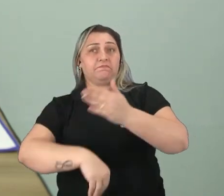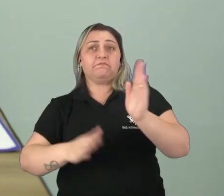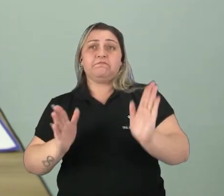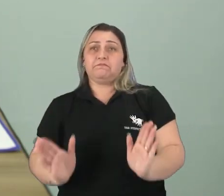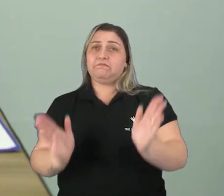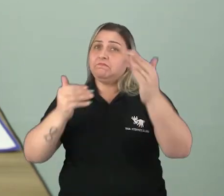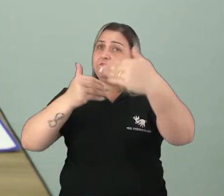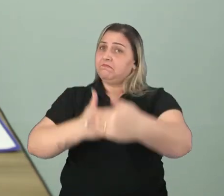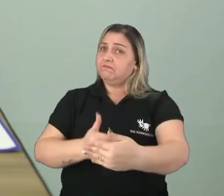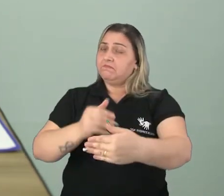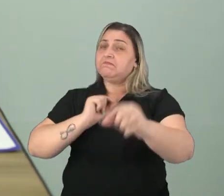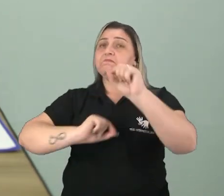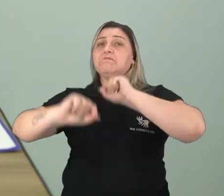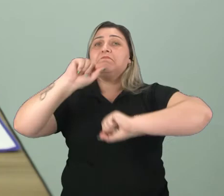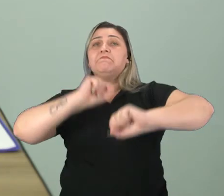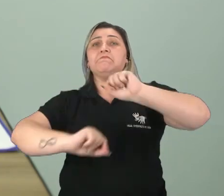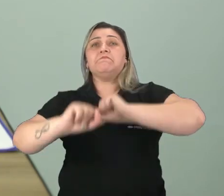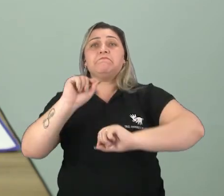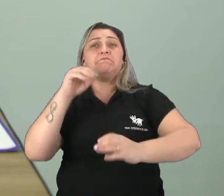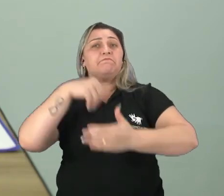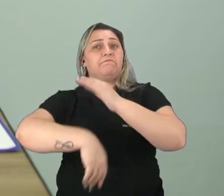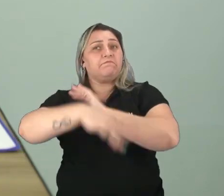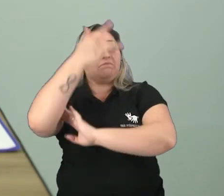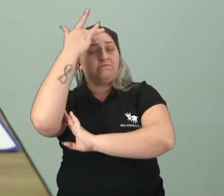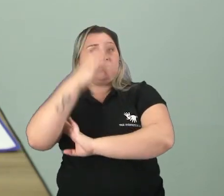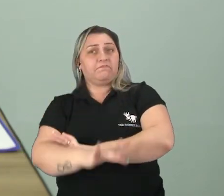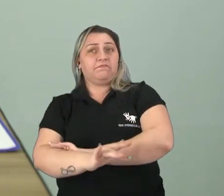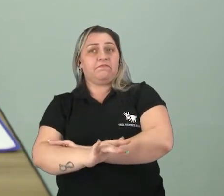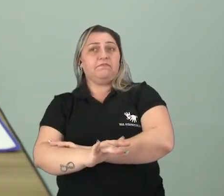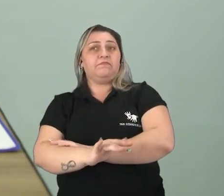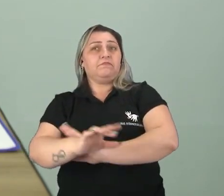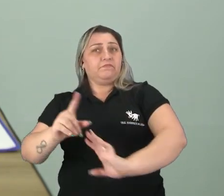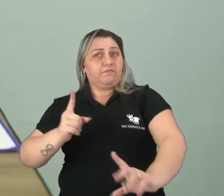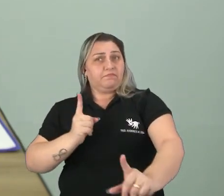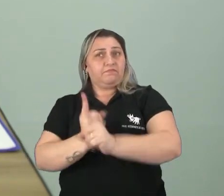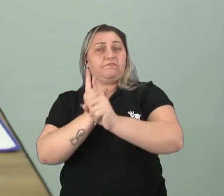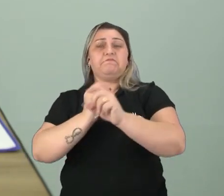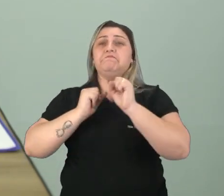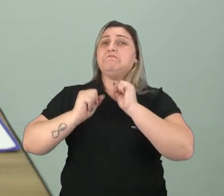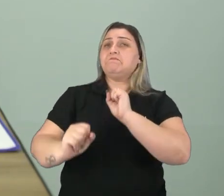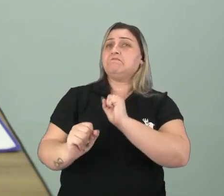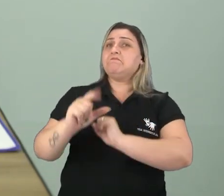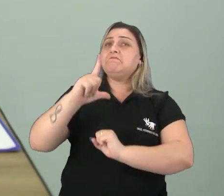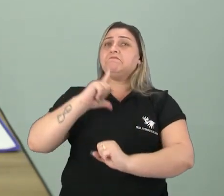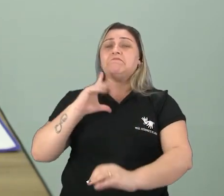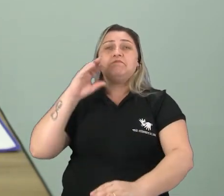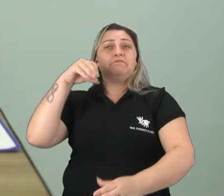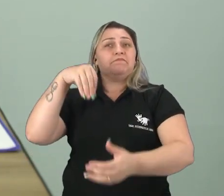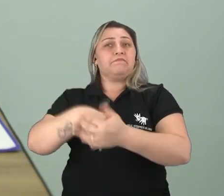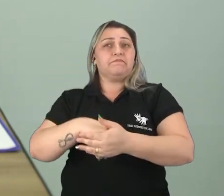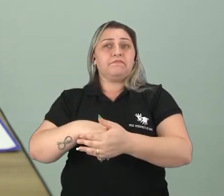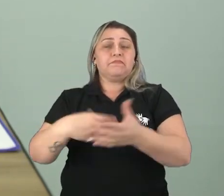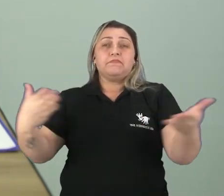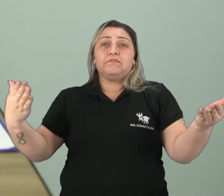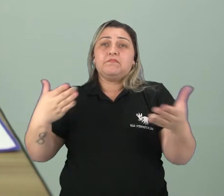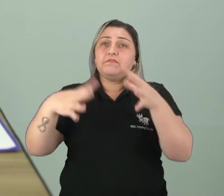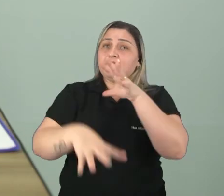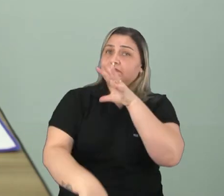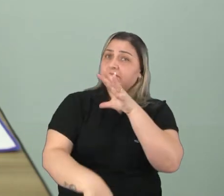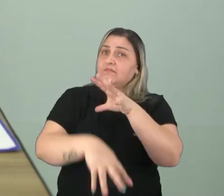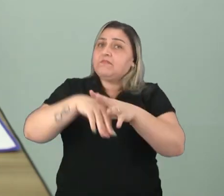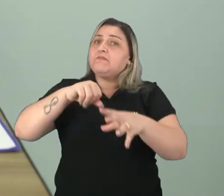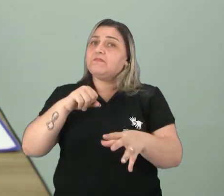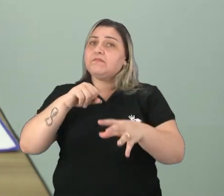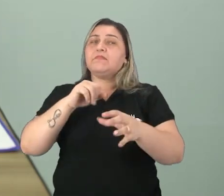tem dentro desta caixa que será que tem dentro Eu não sei não para descobrir o que pode ter lá dentro